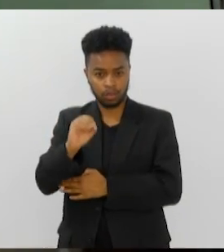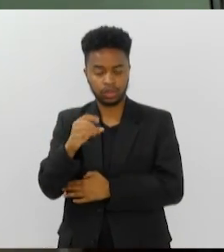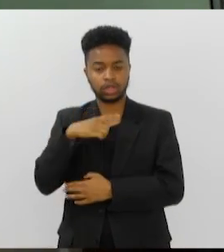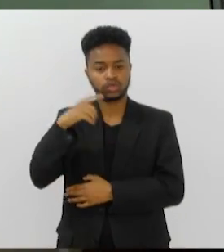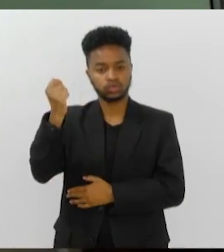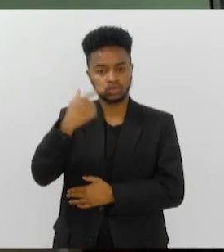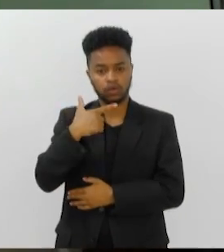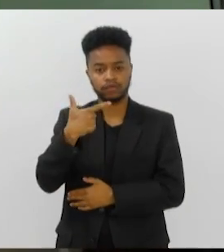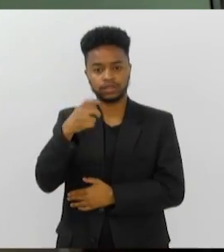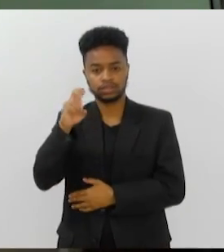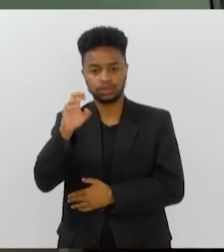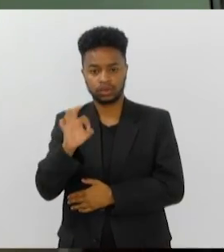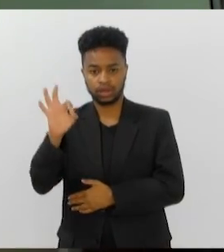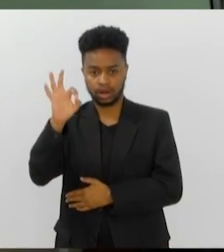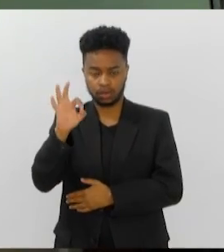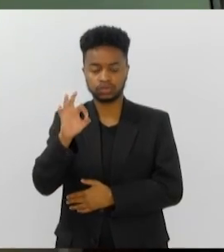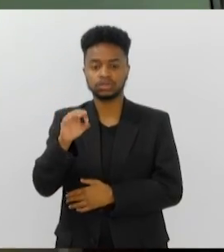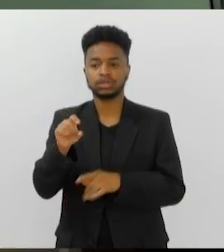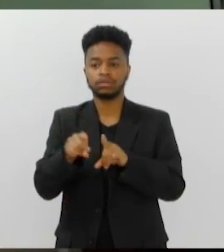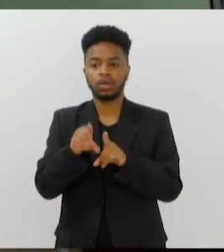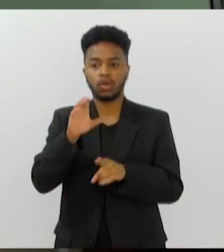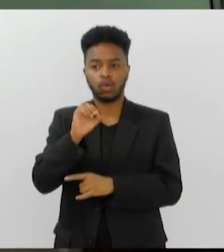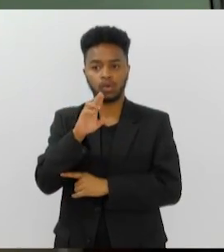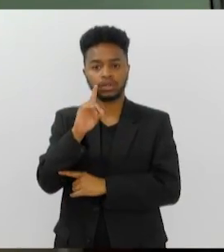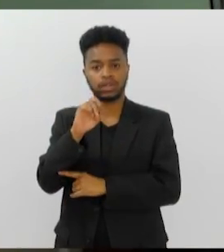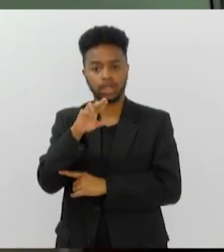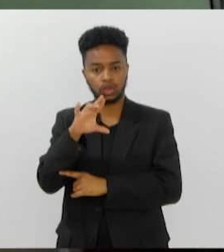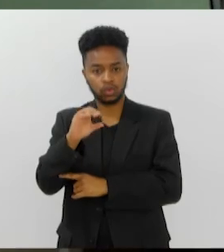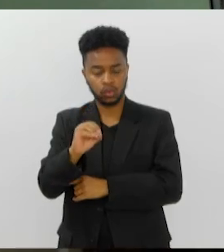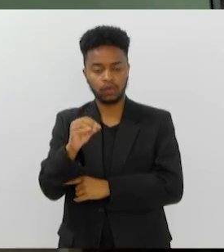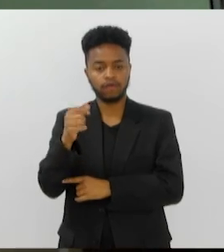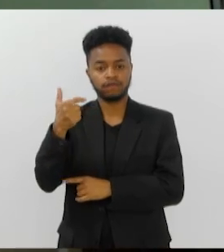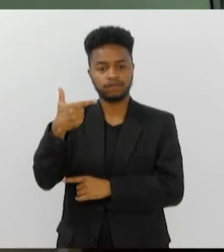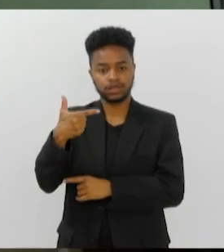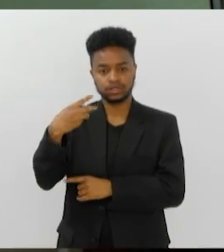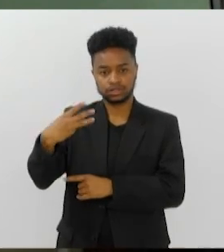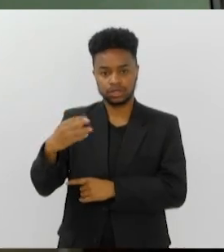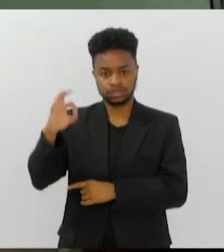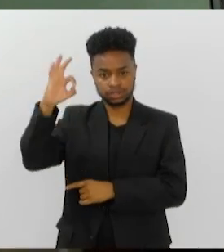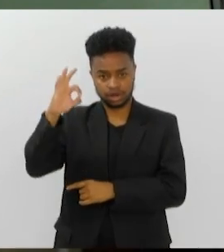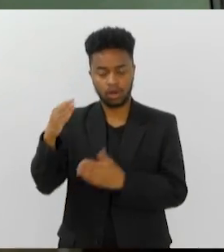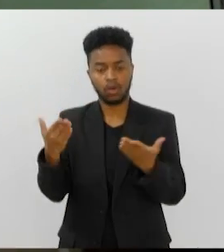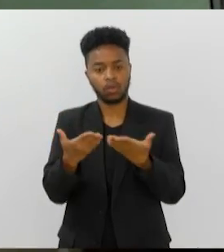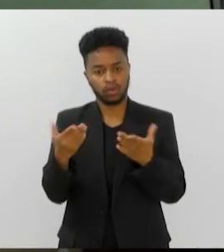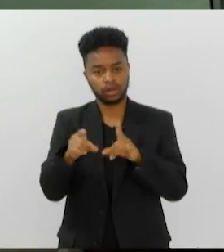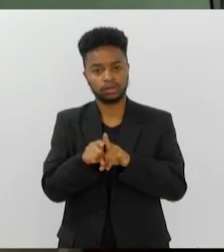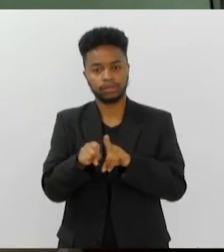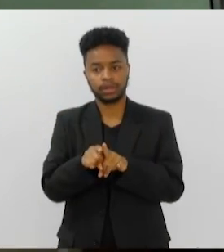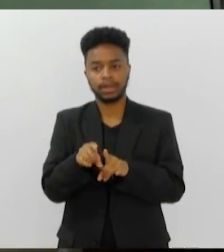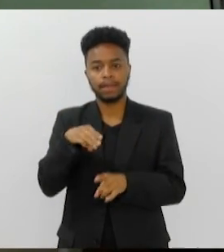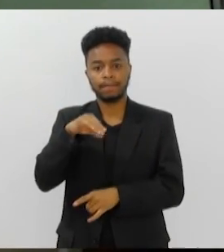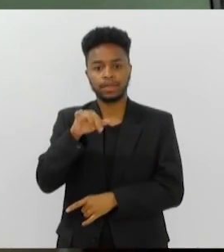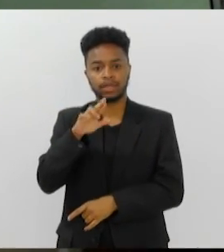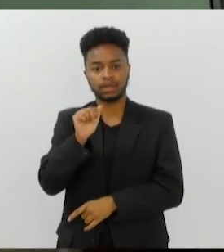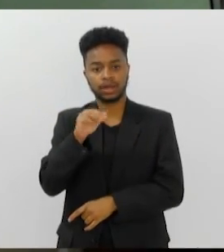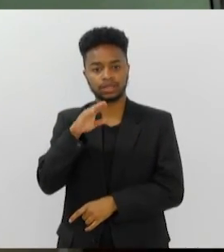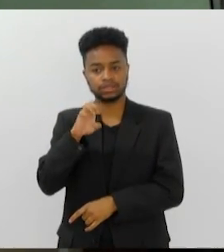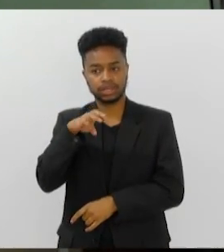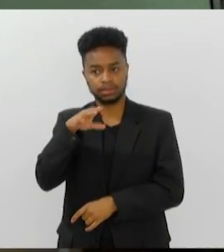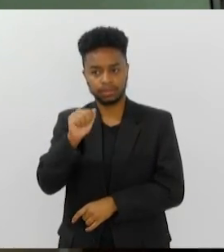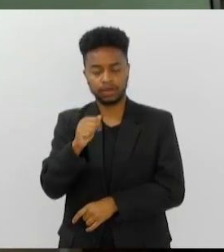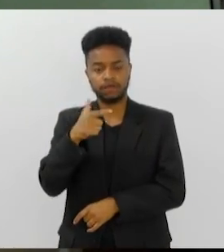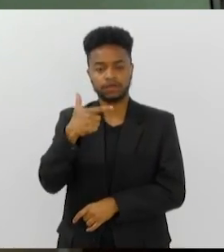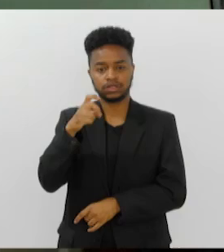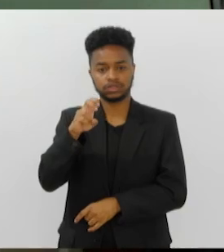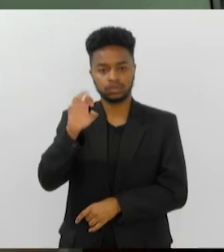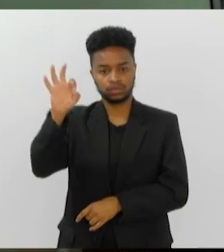sol, 25 graus, céu limpo. Cordeiro também está com sol, 23 graus nesse momento, céu limpo. Miracema também com sol,